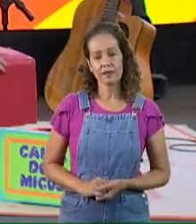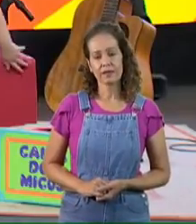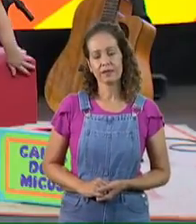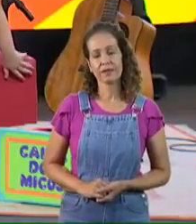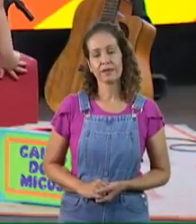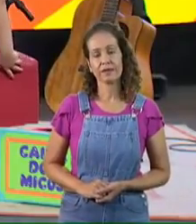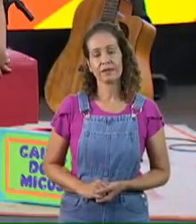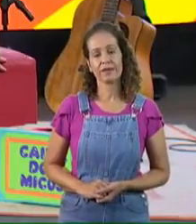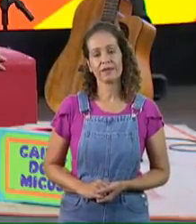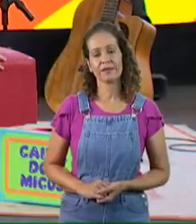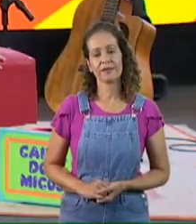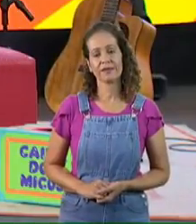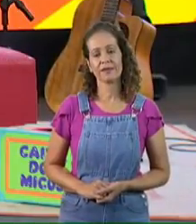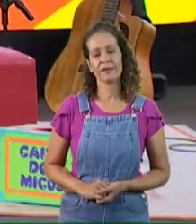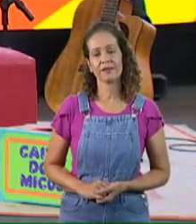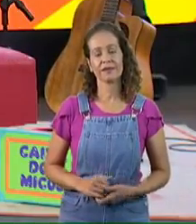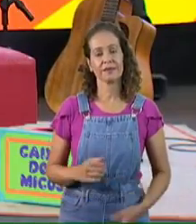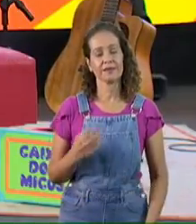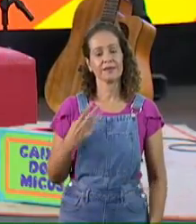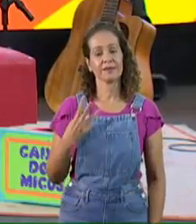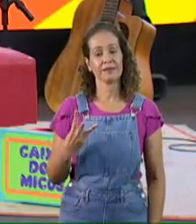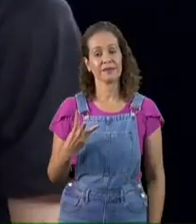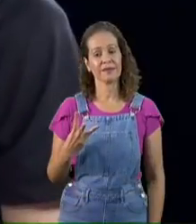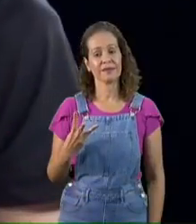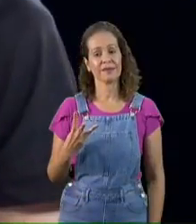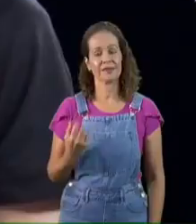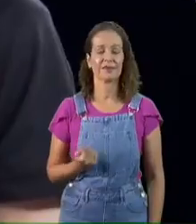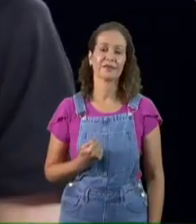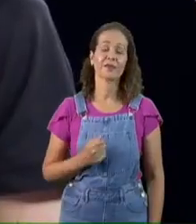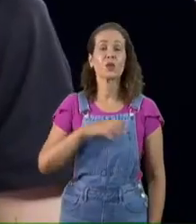Eita. Três, Tilo. Ah, por animal. Vai lá, Tilo. Por animal?